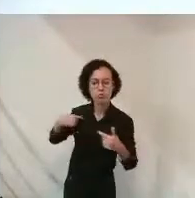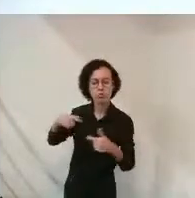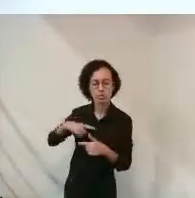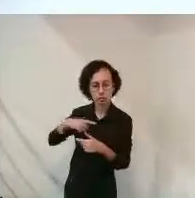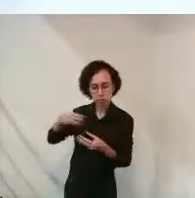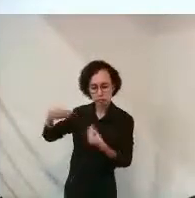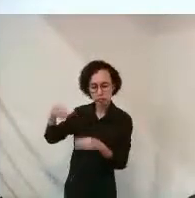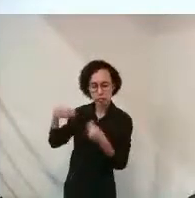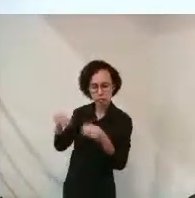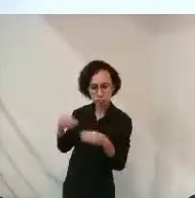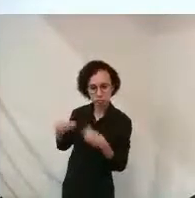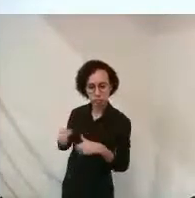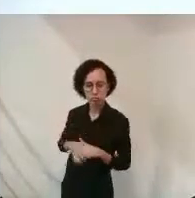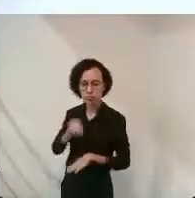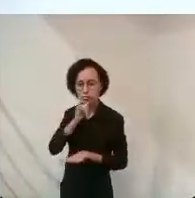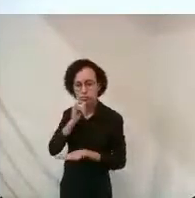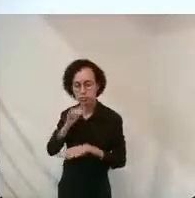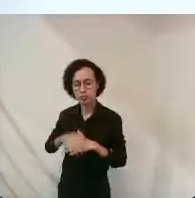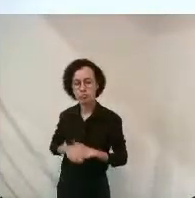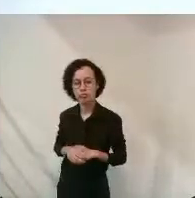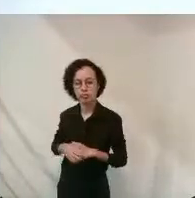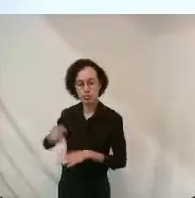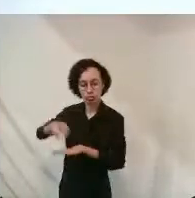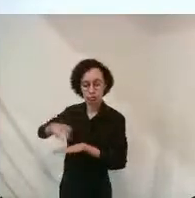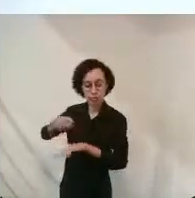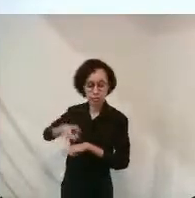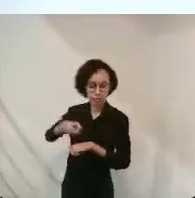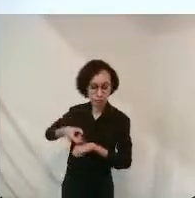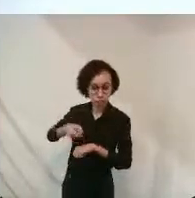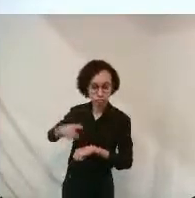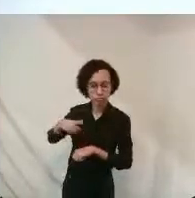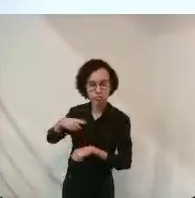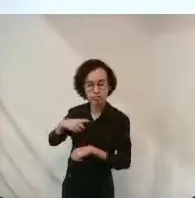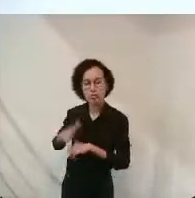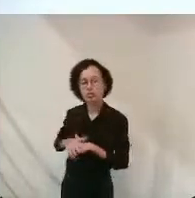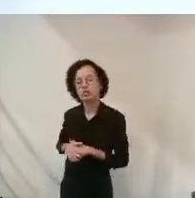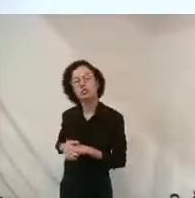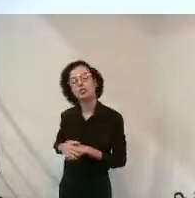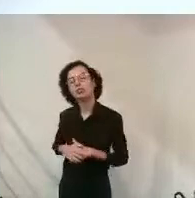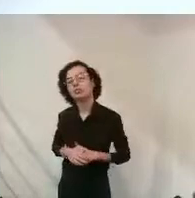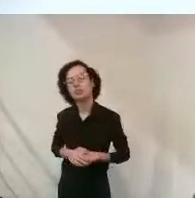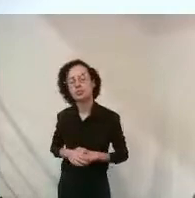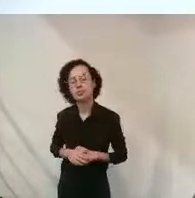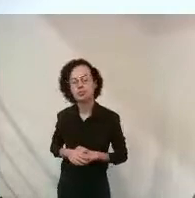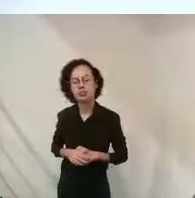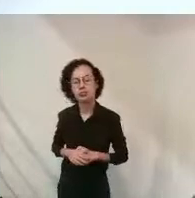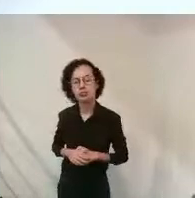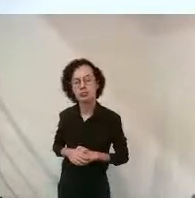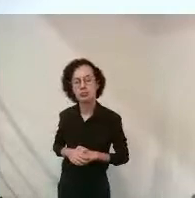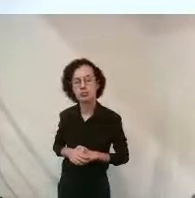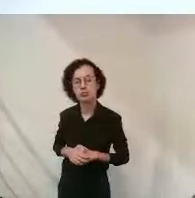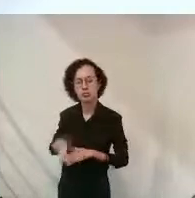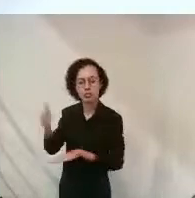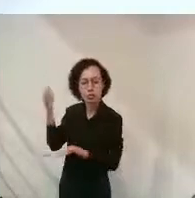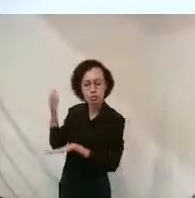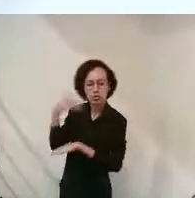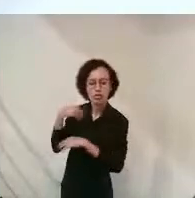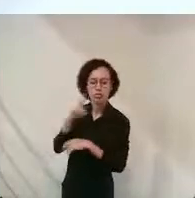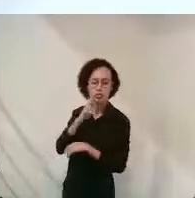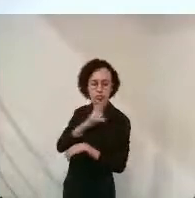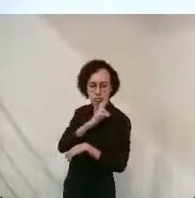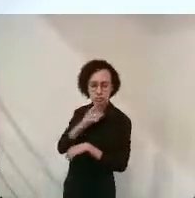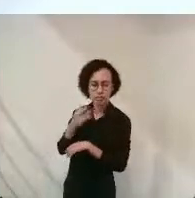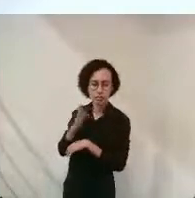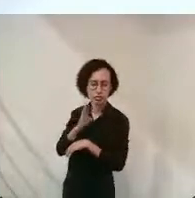muito grande, como, por exemplo, dos vidros. Nós temos o canal frio, que os hotéis, restaurantes e